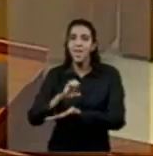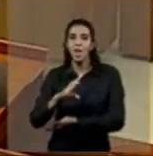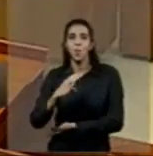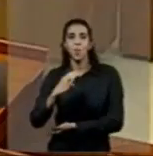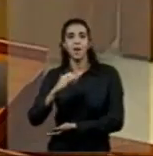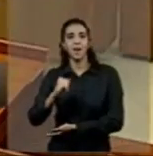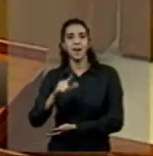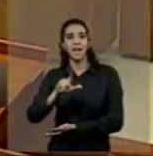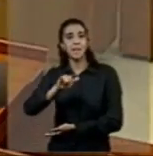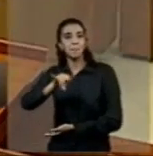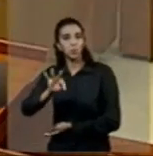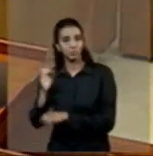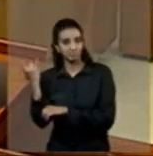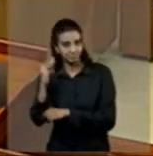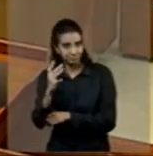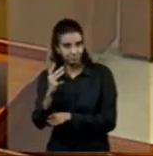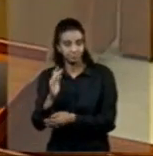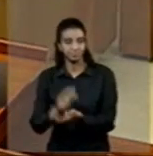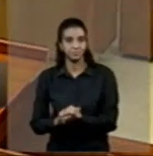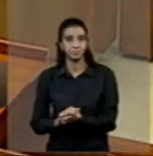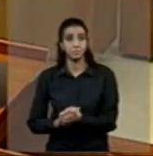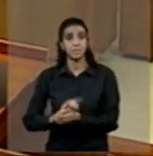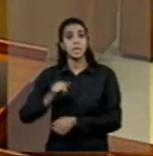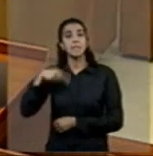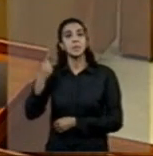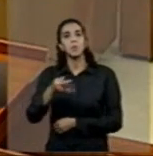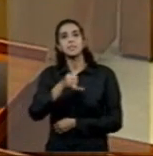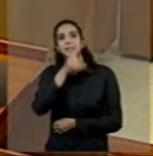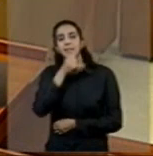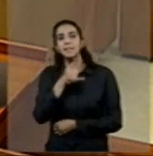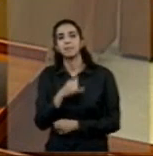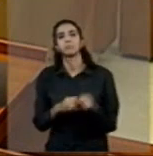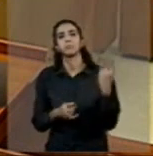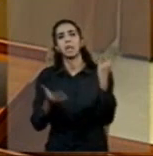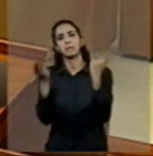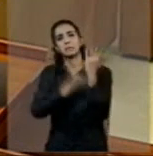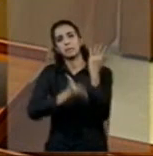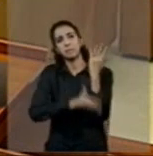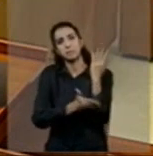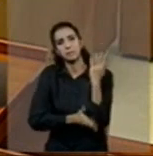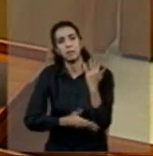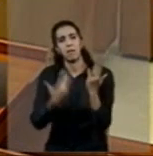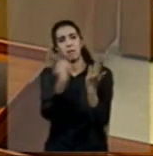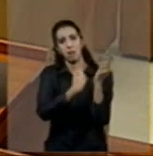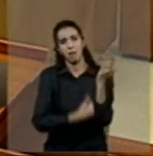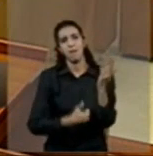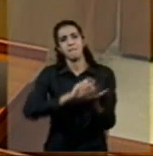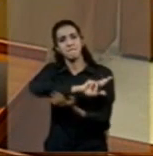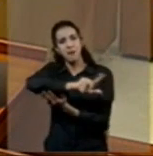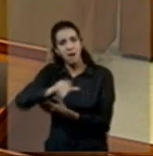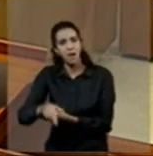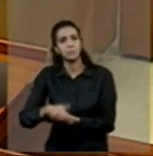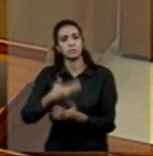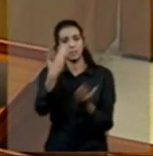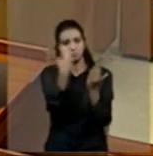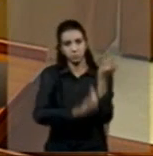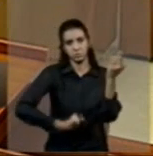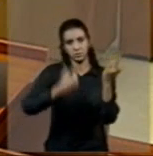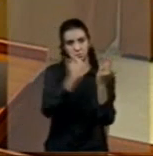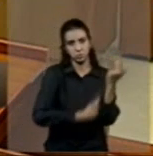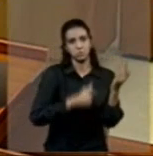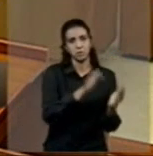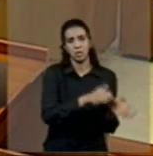eucaliptos. Depois ainda tem descascamento das todas, se transformam em cavacos, vão para